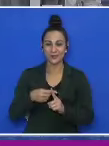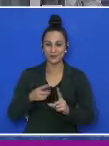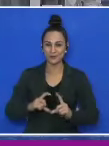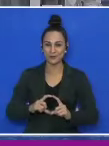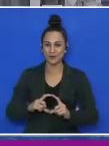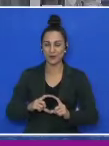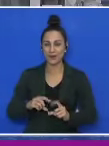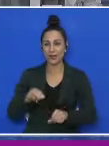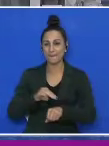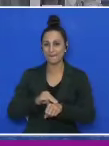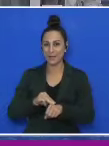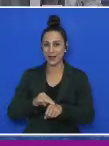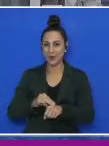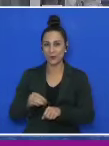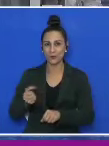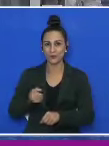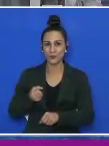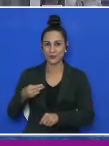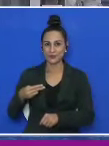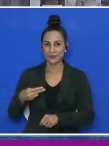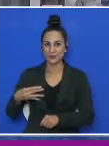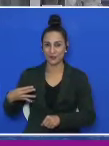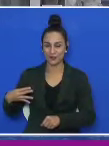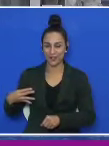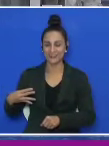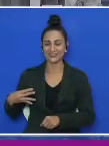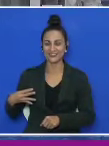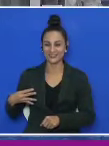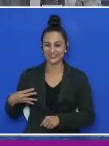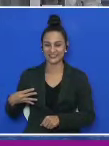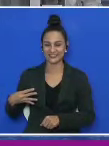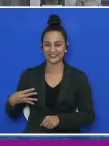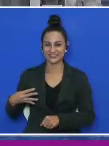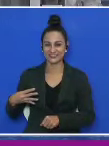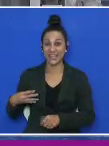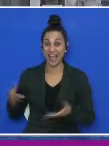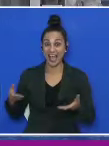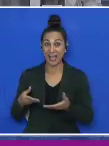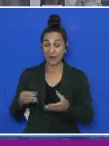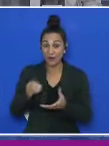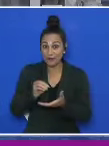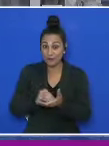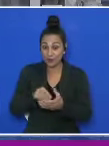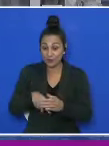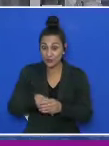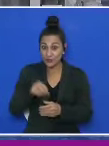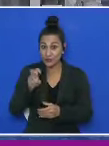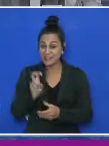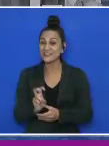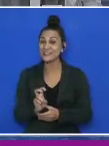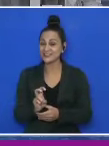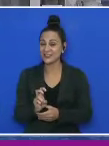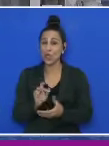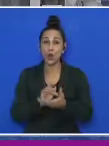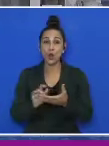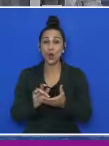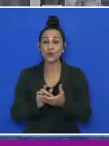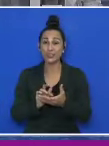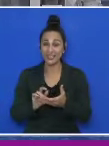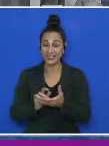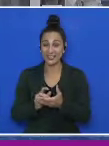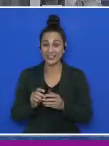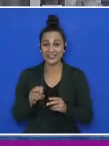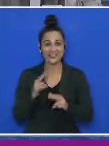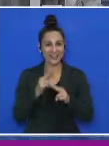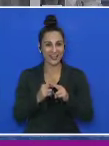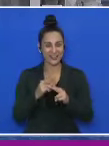chegando. Marrom, 24. Marrom, 24. Agora, faltam 5 números. Loterias Caixa, já